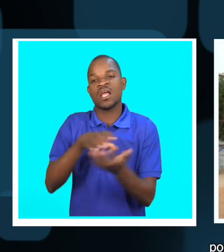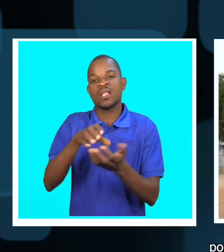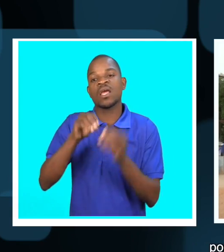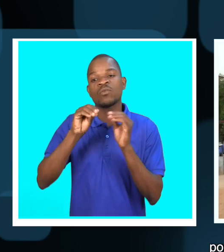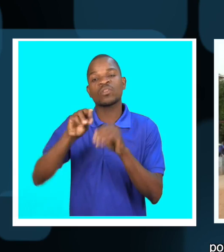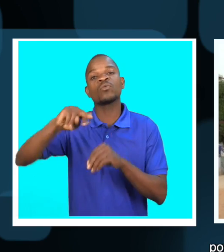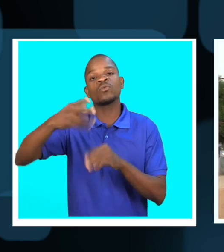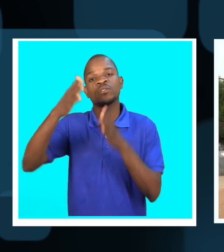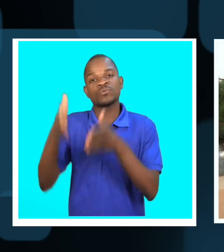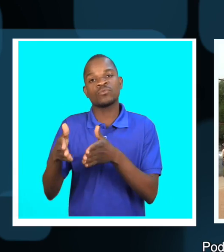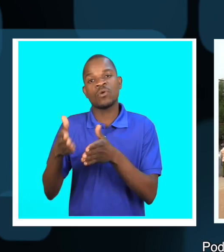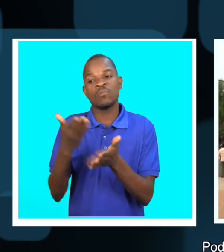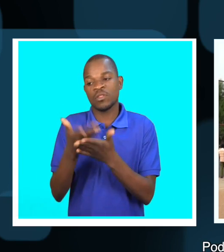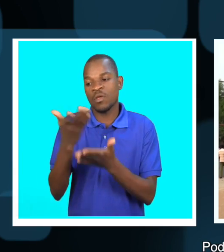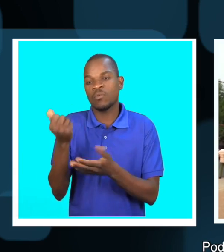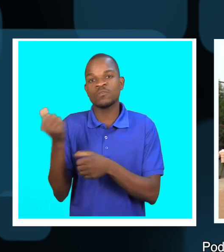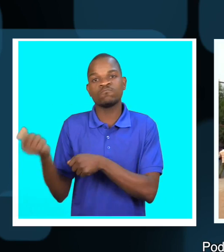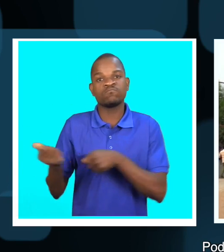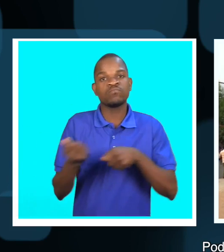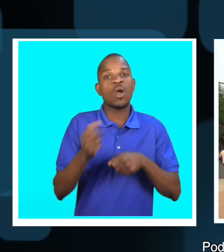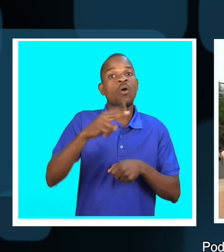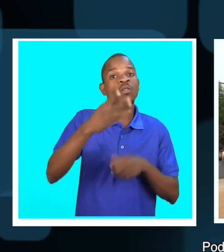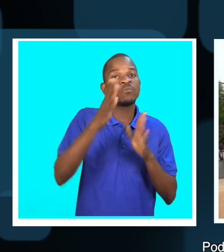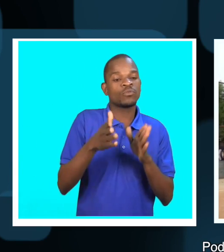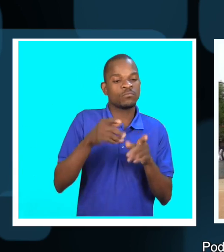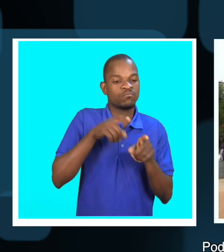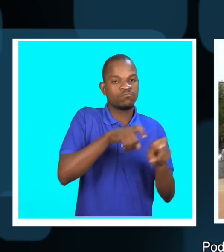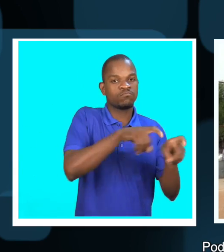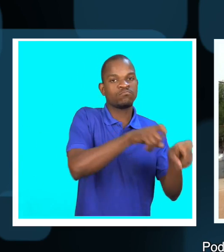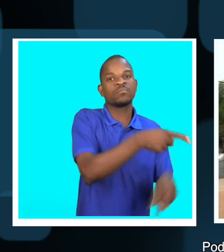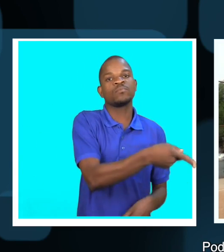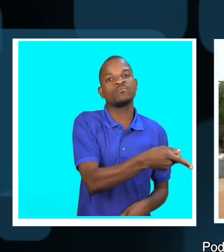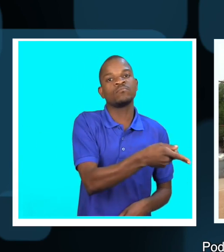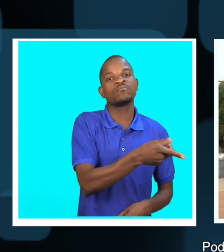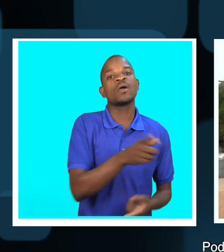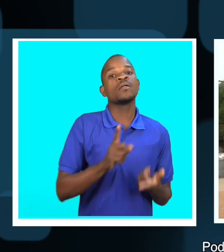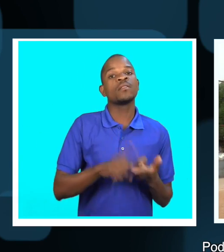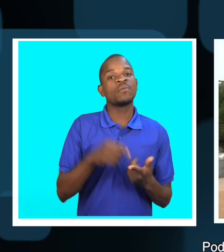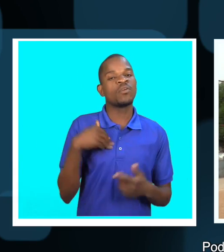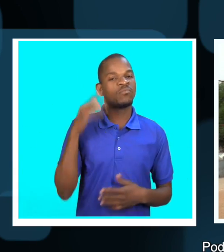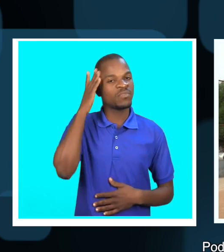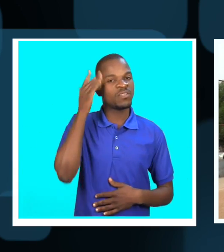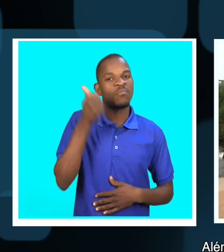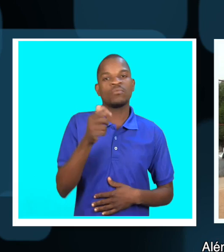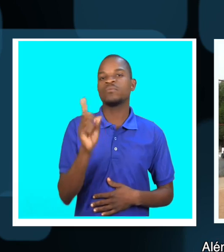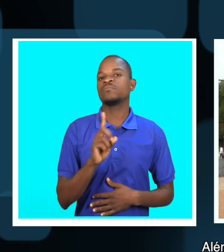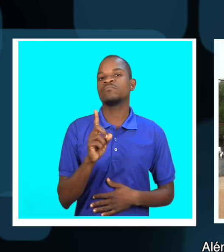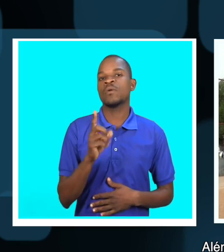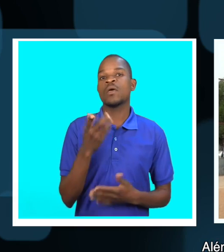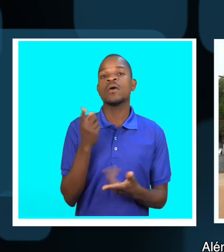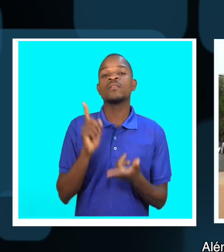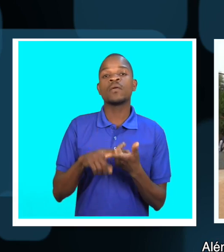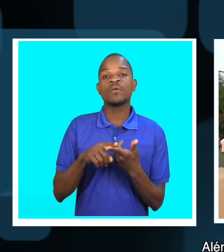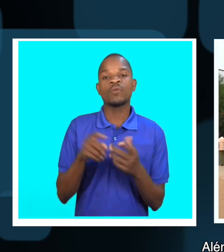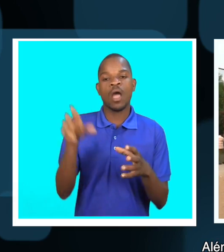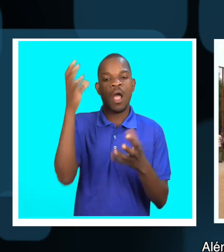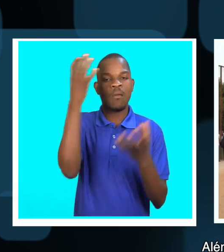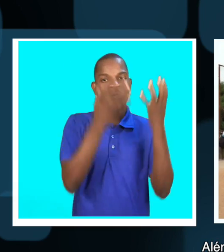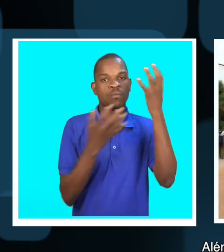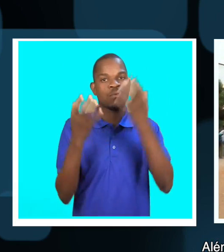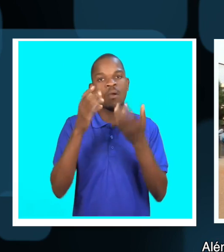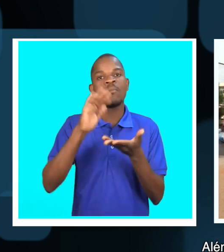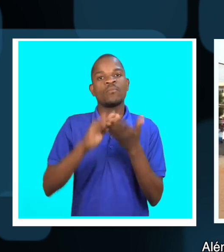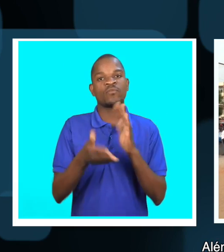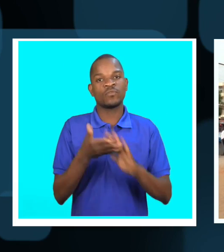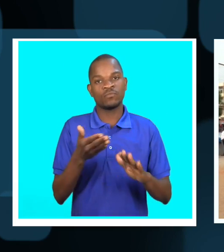educação dos outros, porque podem influenciar os outros a também a seguir o rumo deles. Então acho que isso não é bom, porque além